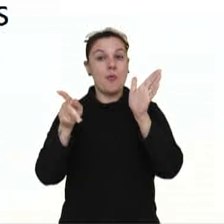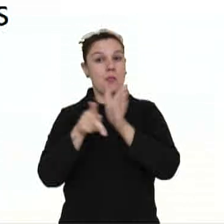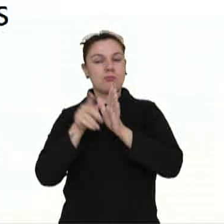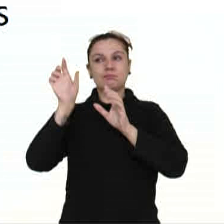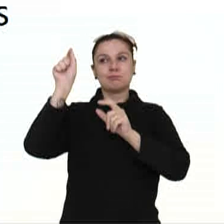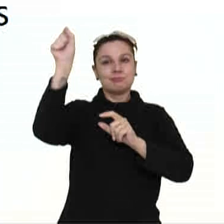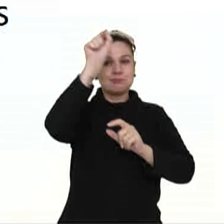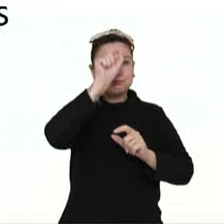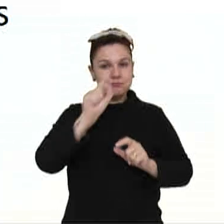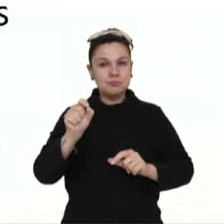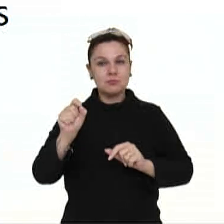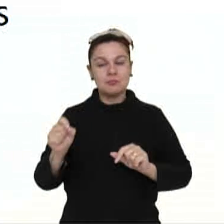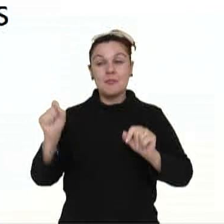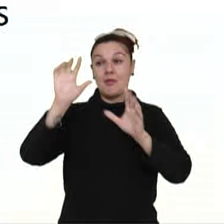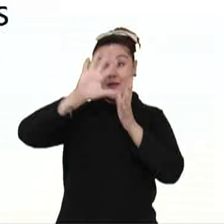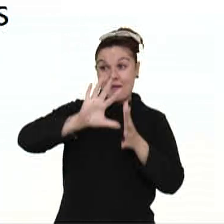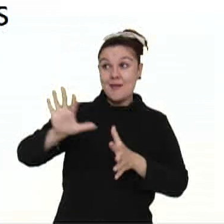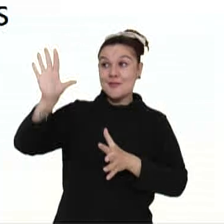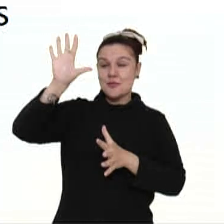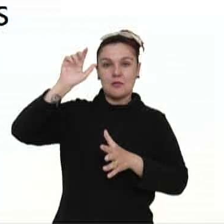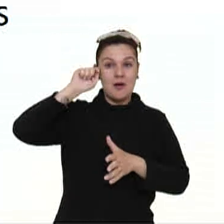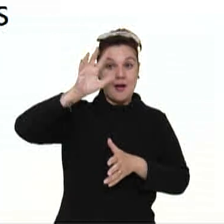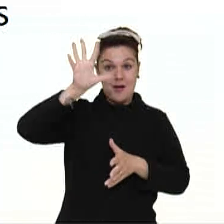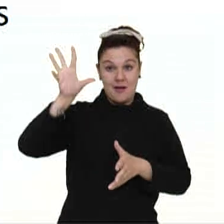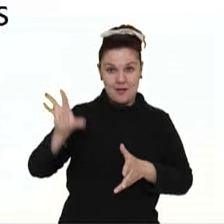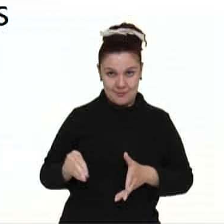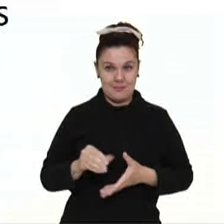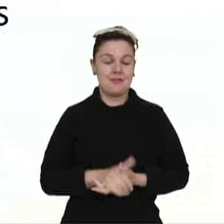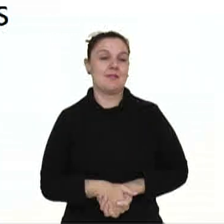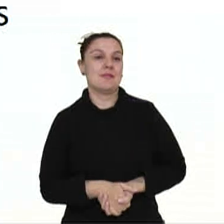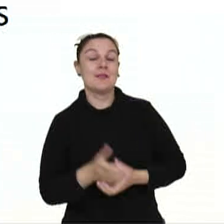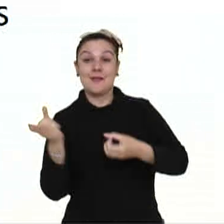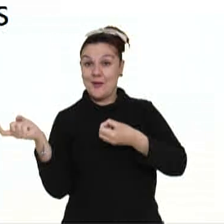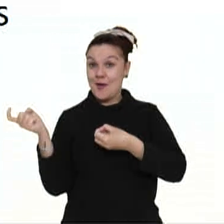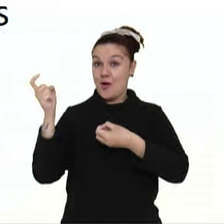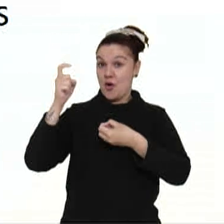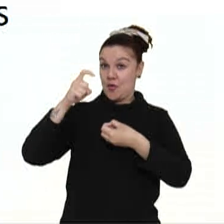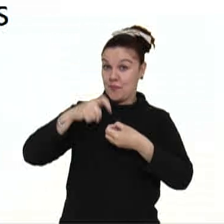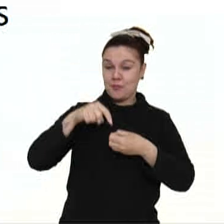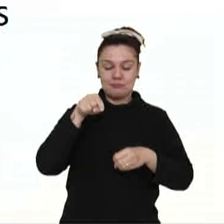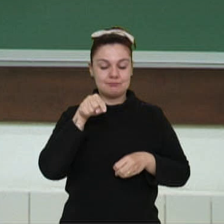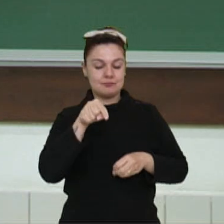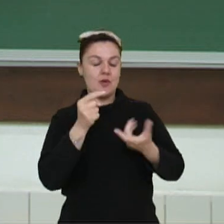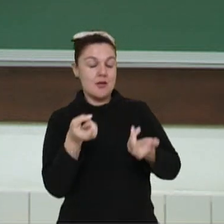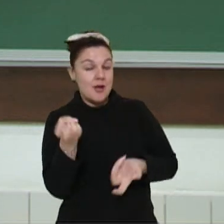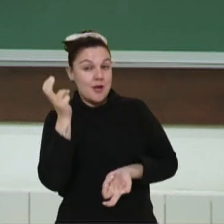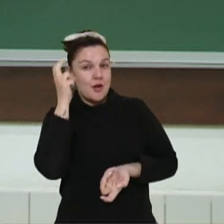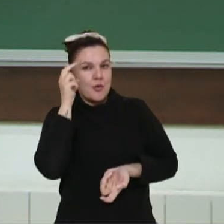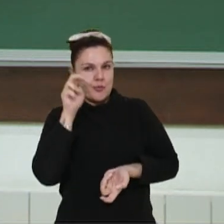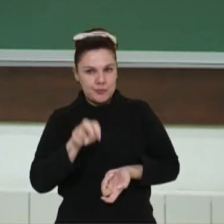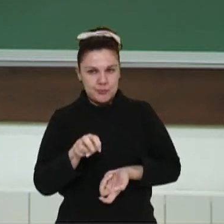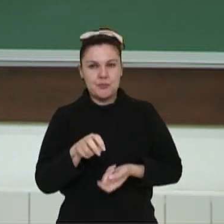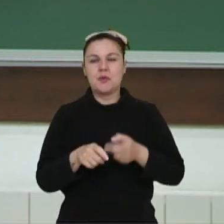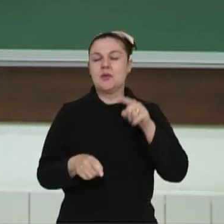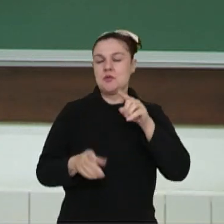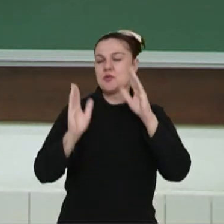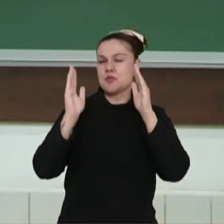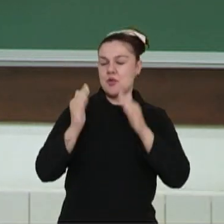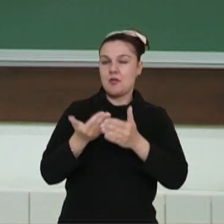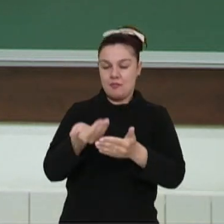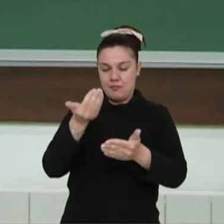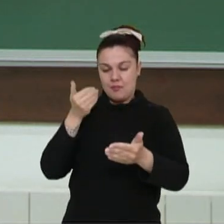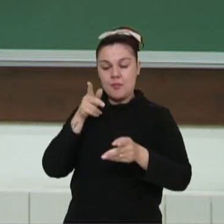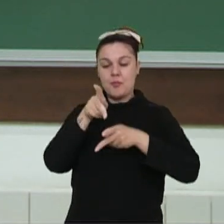de diversas regiões do continente africano. Então, puxando aqui esse aspecto da cultura, assim como a gente mencionou nos